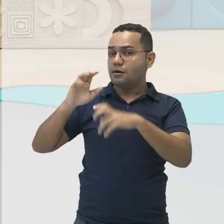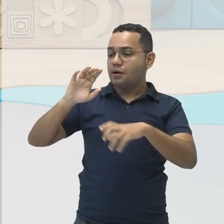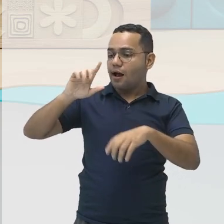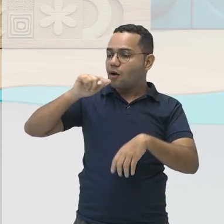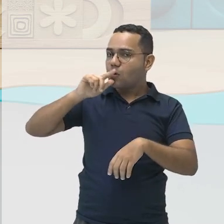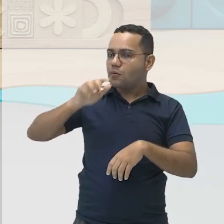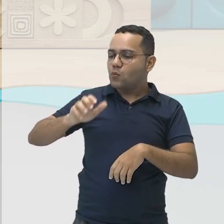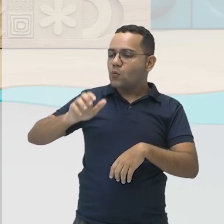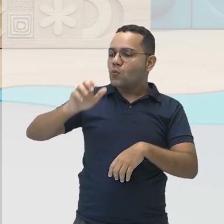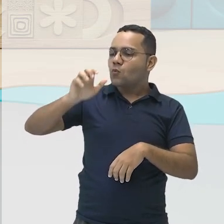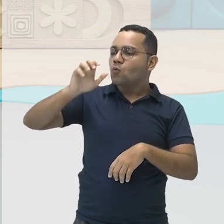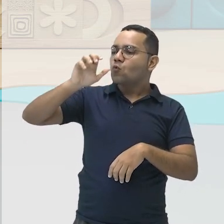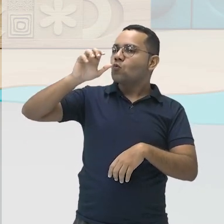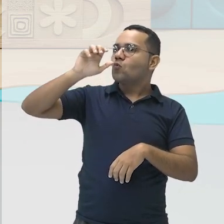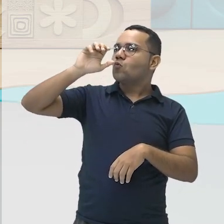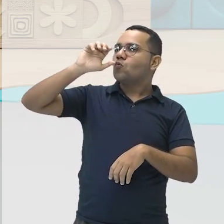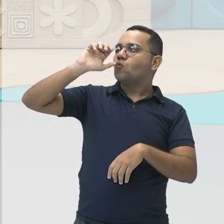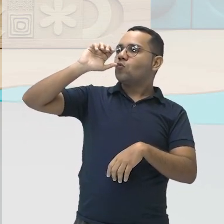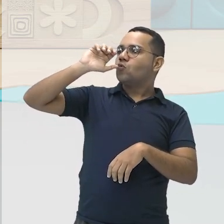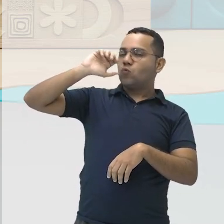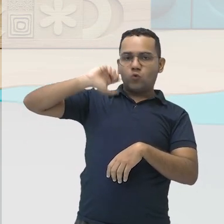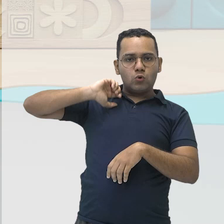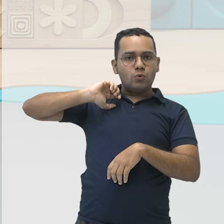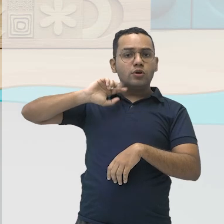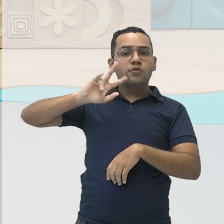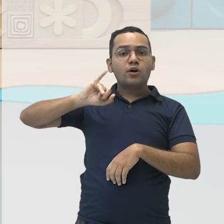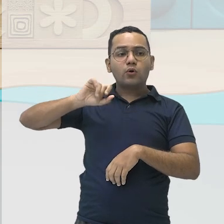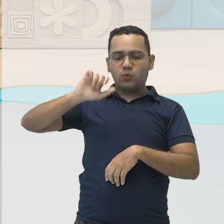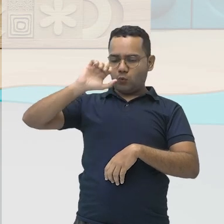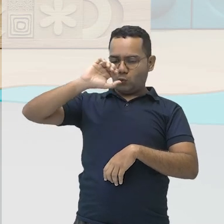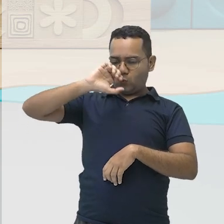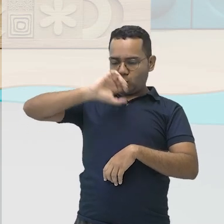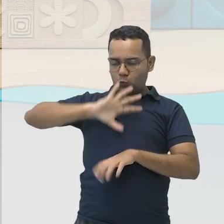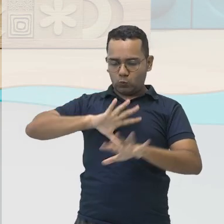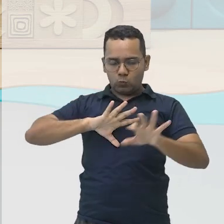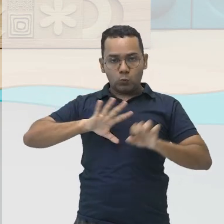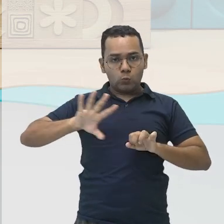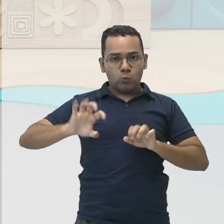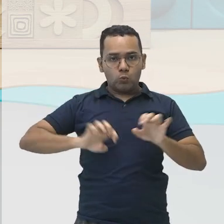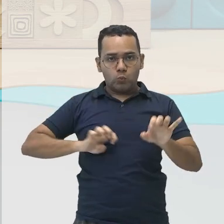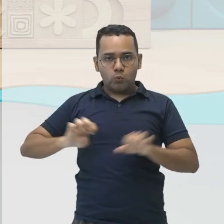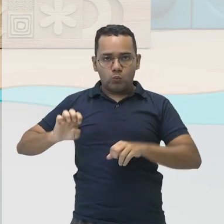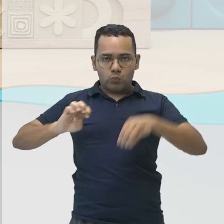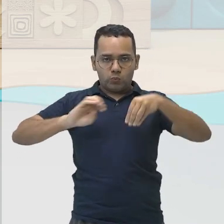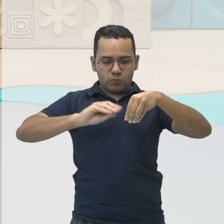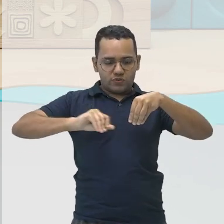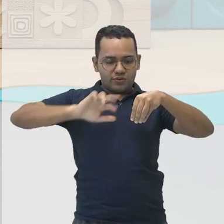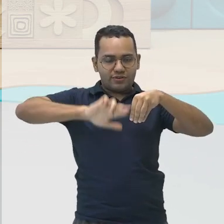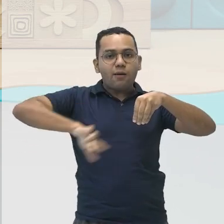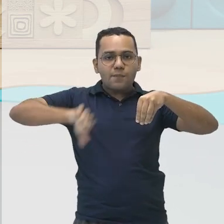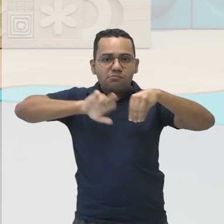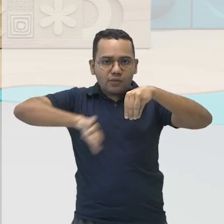e rapidamente o seu corpo ele vai absorver esses sais minerais, resultando aí justamente no